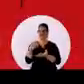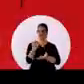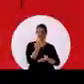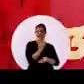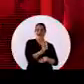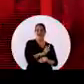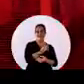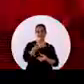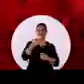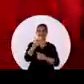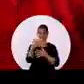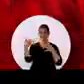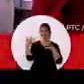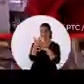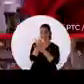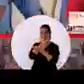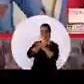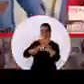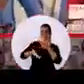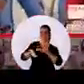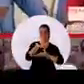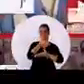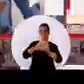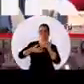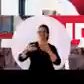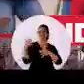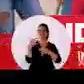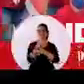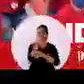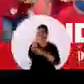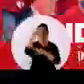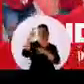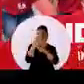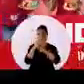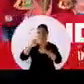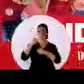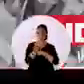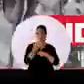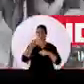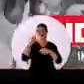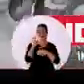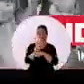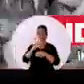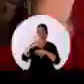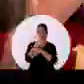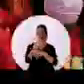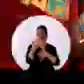cidade vai girar A cidade que cuida da gente